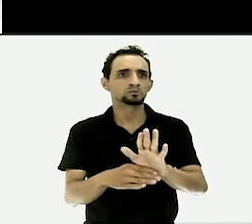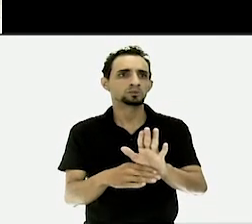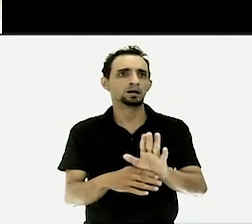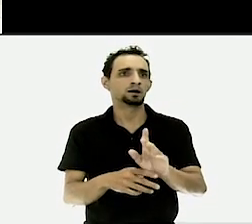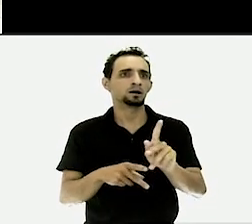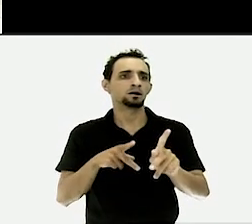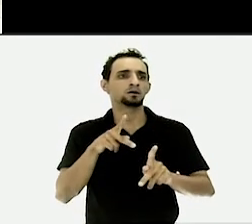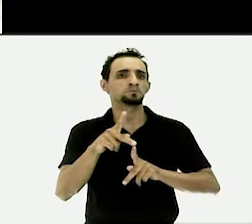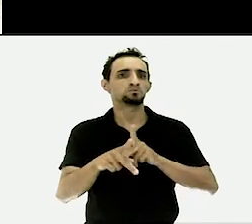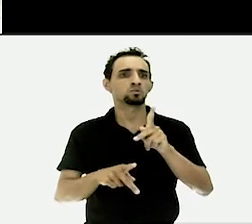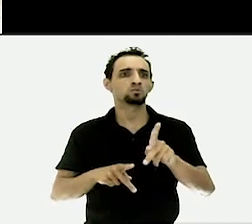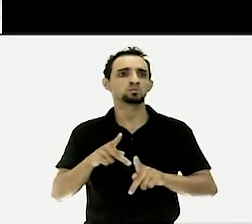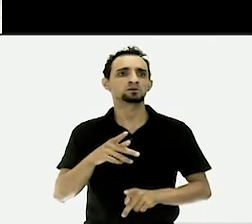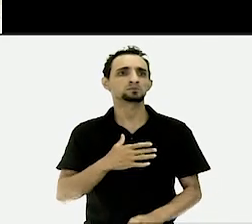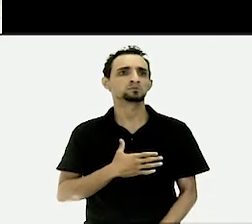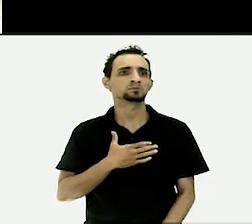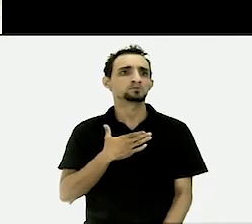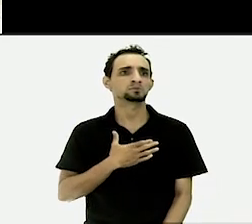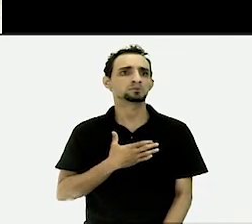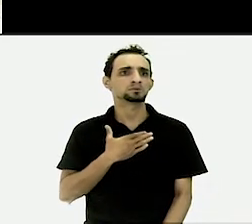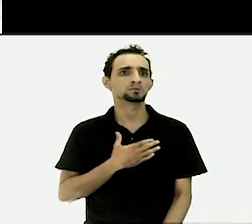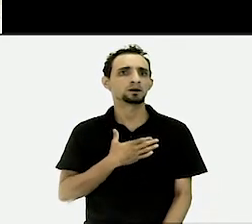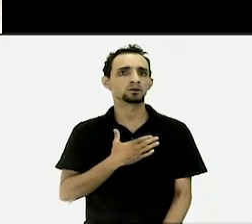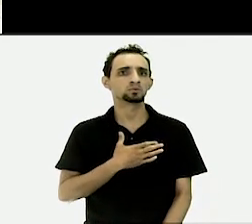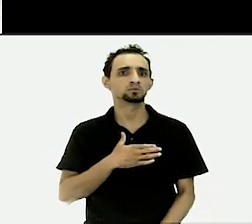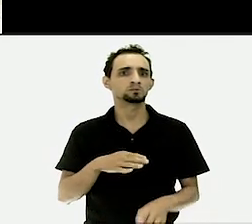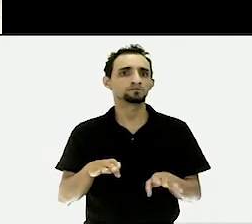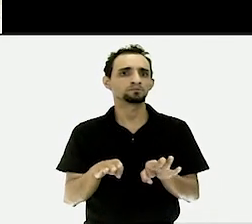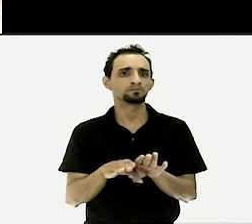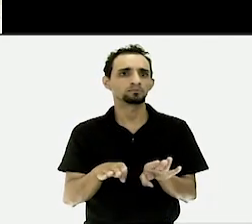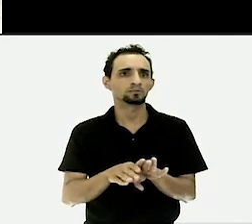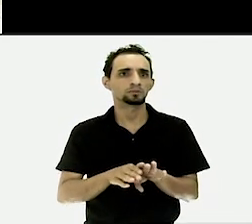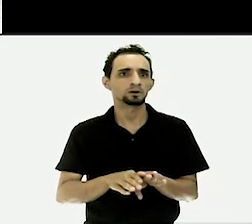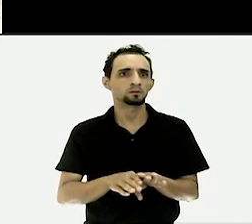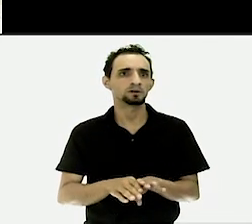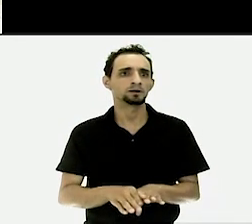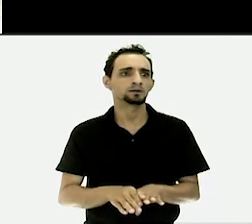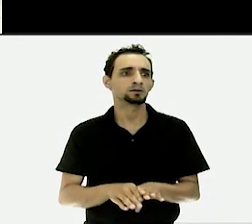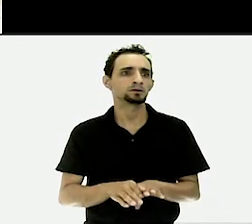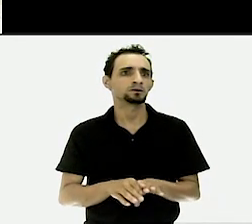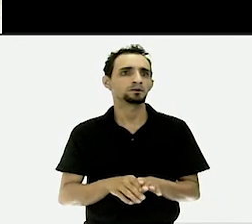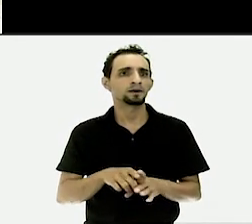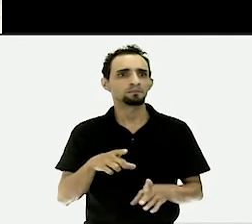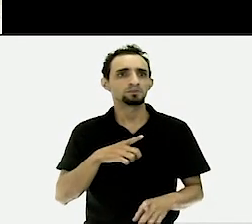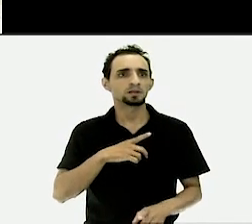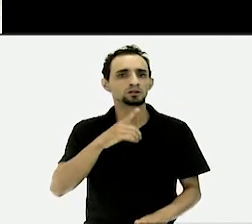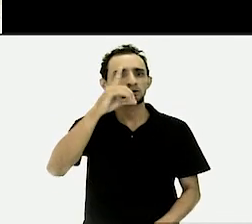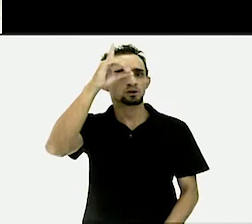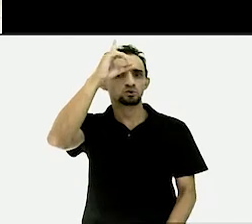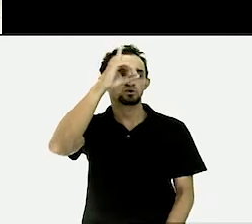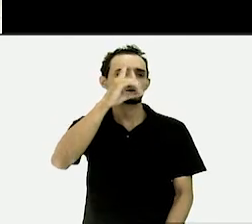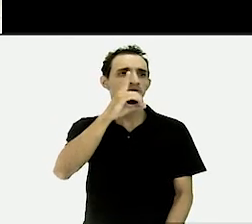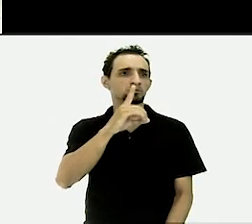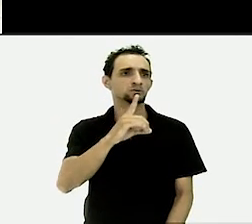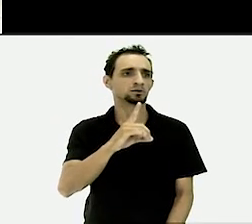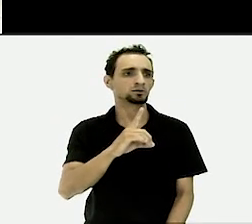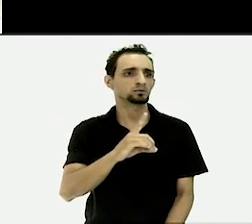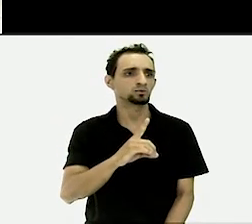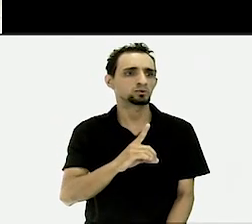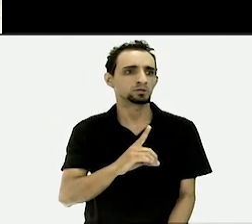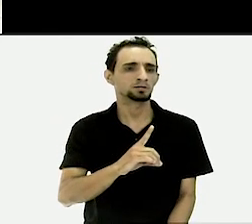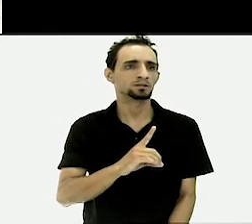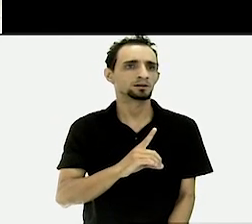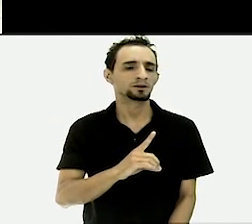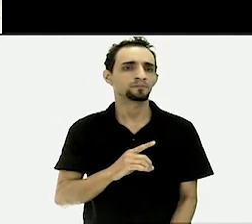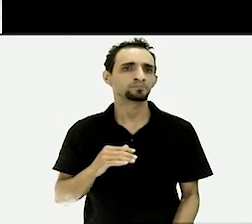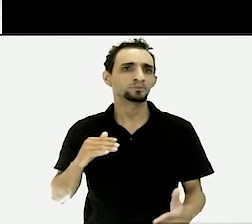assessora para conversar com a gente, e o Juninho, talvez eu não sabia que o Juninho foi 5 anos professor de tecnologia, nem eu sabia. O Juninho sabia tudo